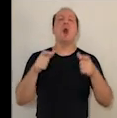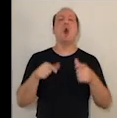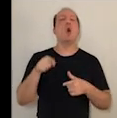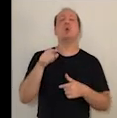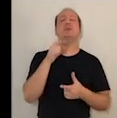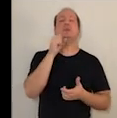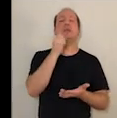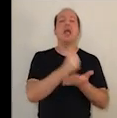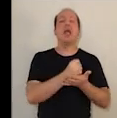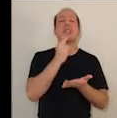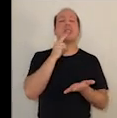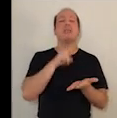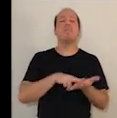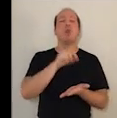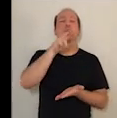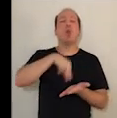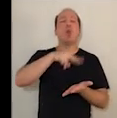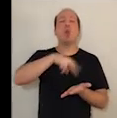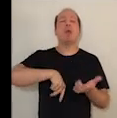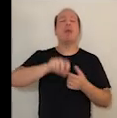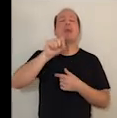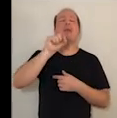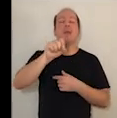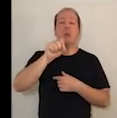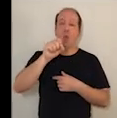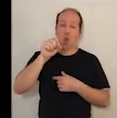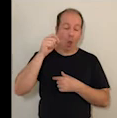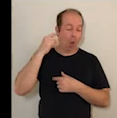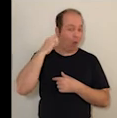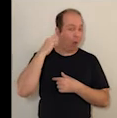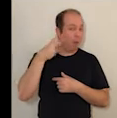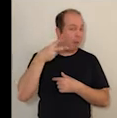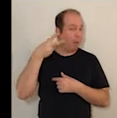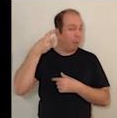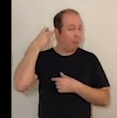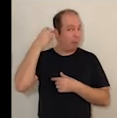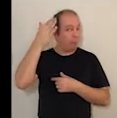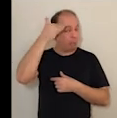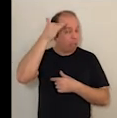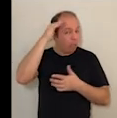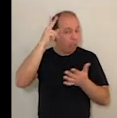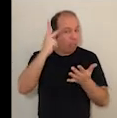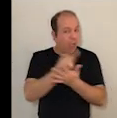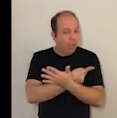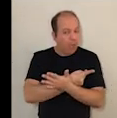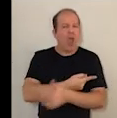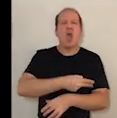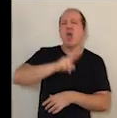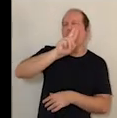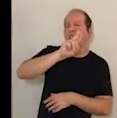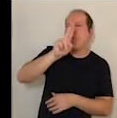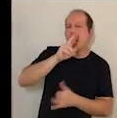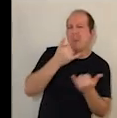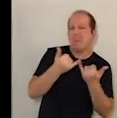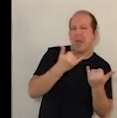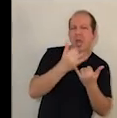Mas onde está o testamento? Quem é que vai lê-lo? Abra bem os ouvidos para não entender errado. Temos